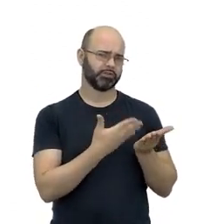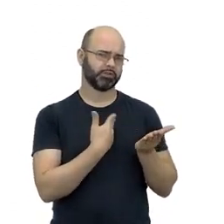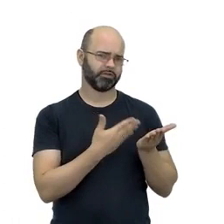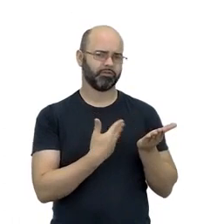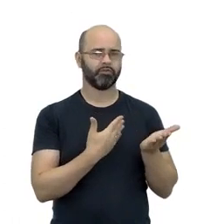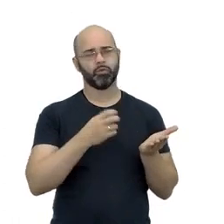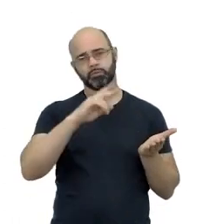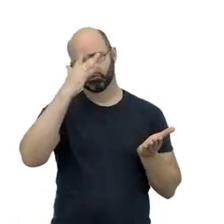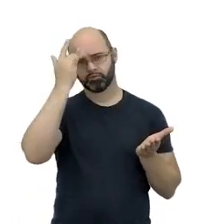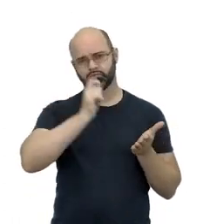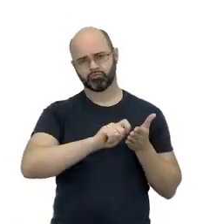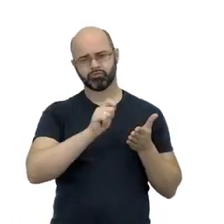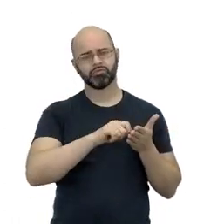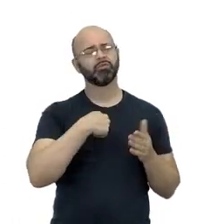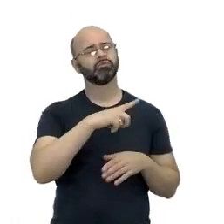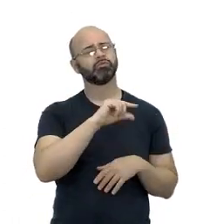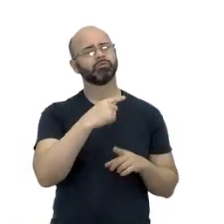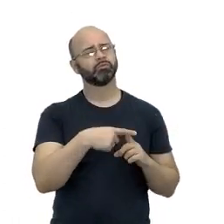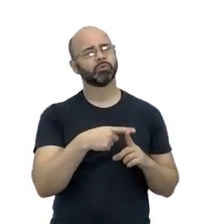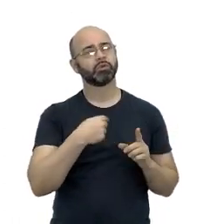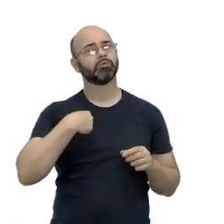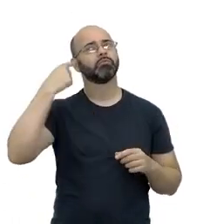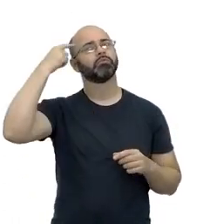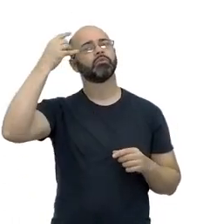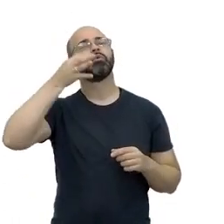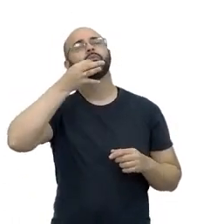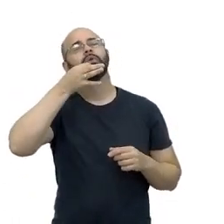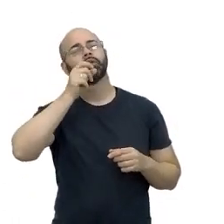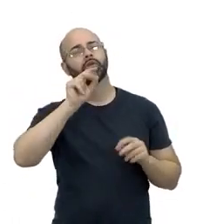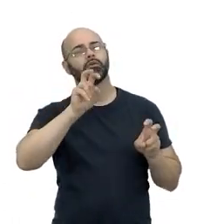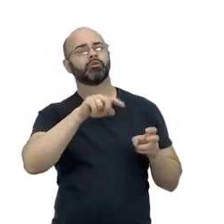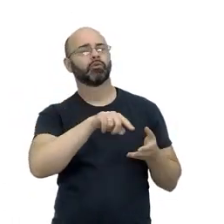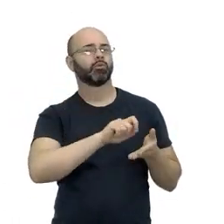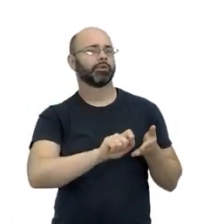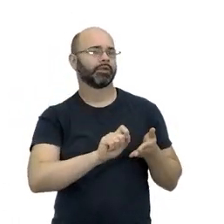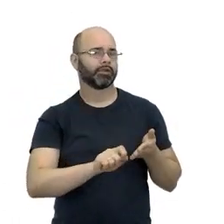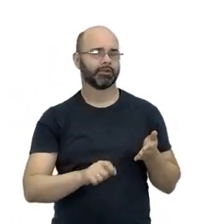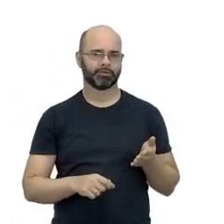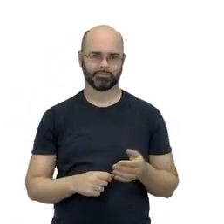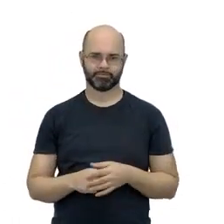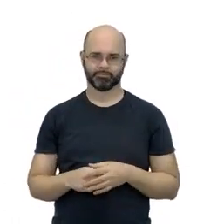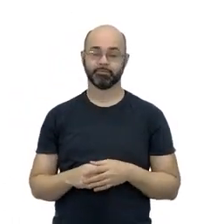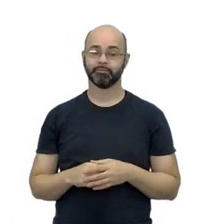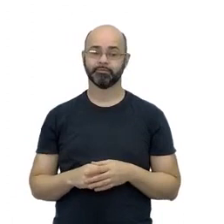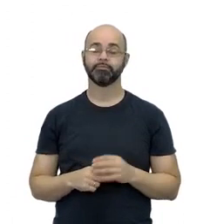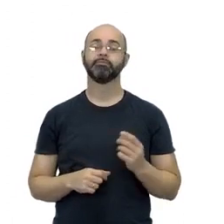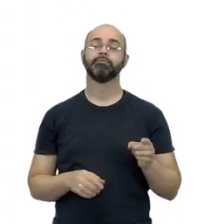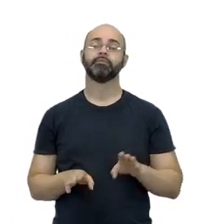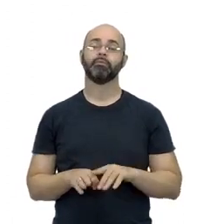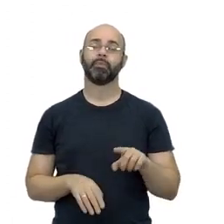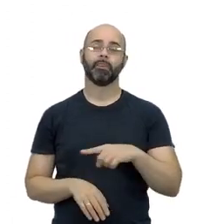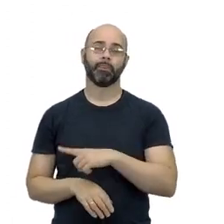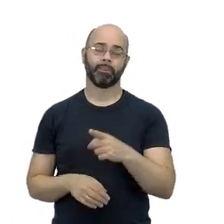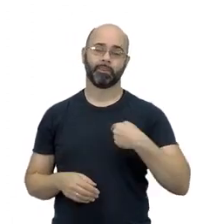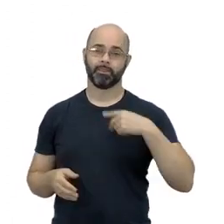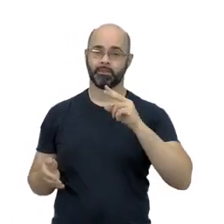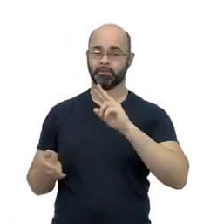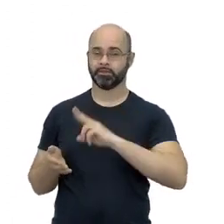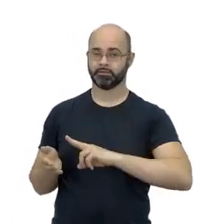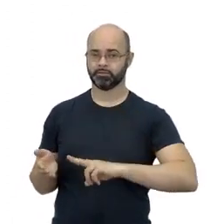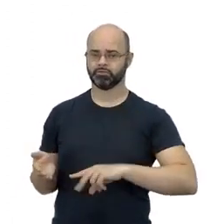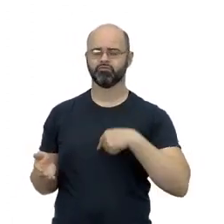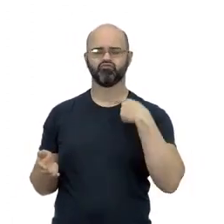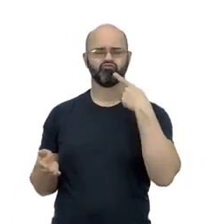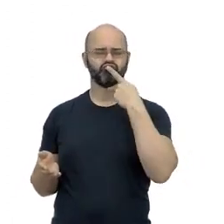autor, daquela editora, daquele livro. Segundo, porque eu faço para eles uma leitura oral